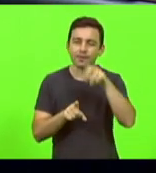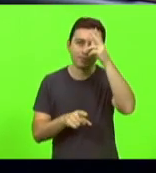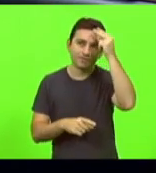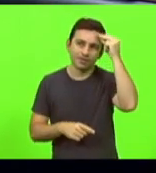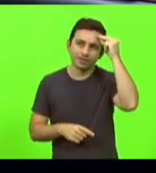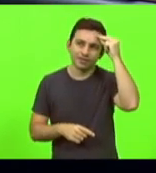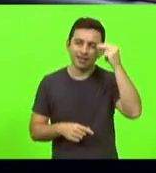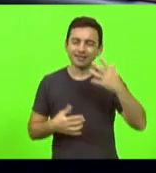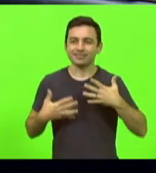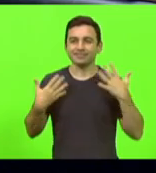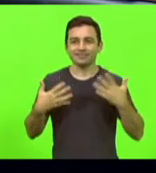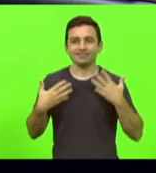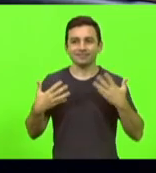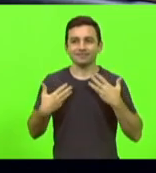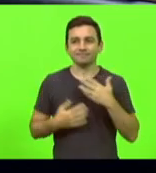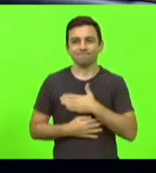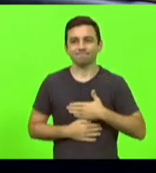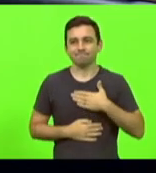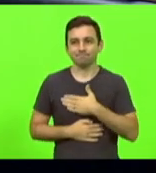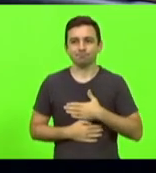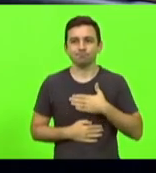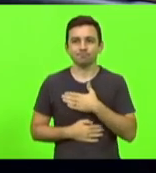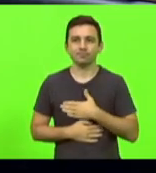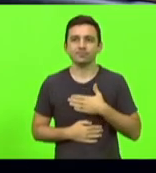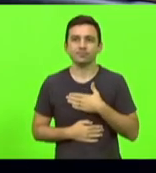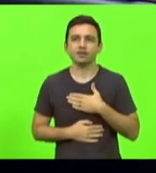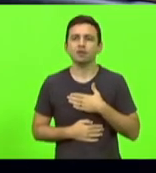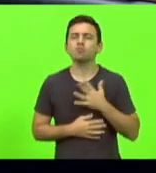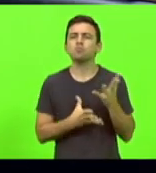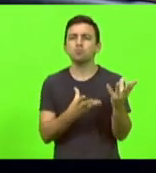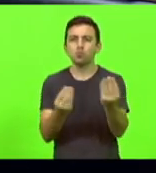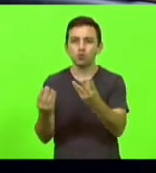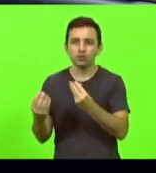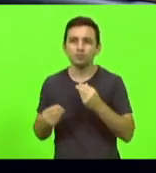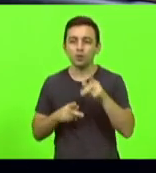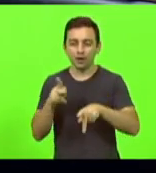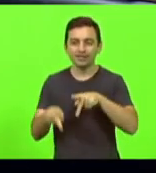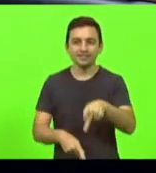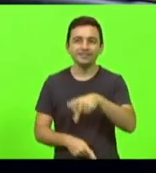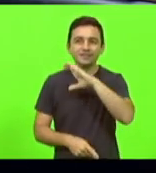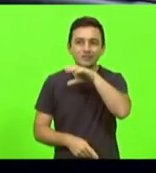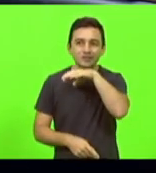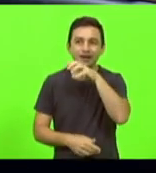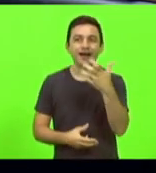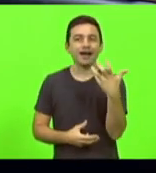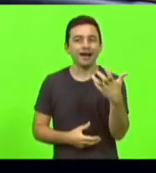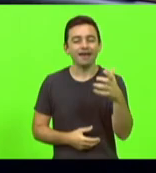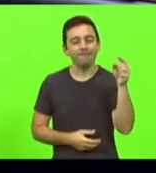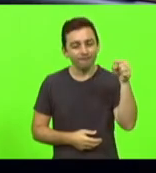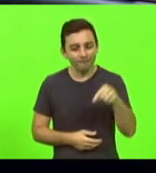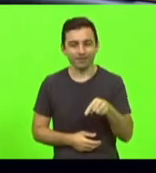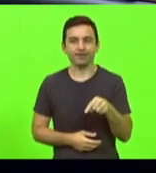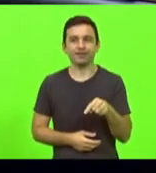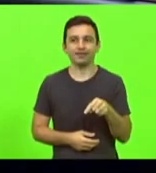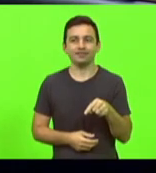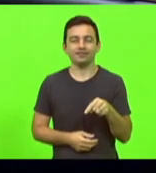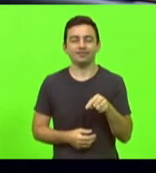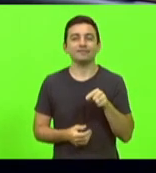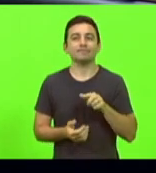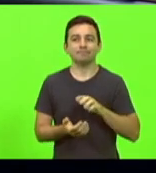é uma alegria e uma honra. Tenho certeza que muitos concordienses gostariam de estar aqui nesse momento